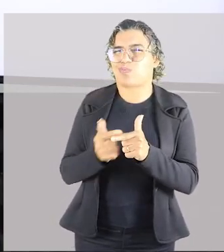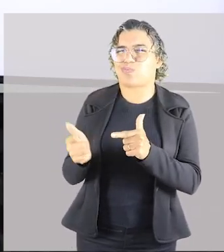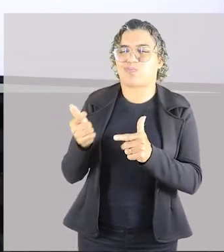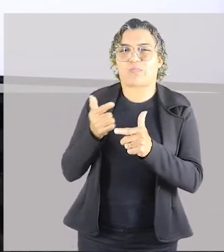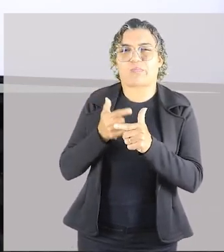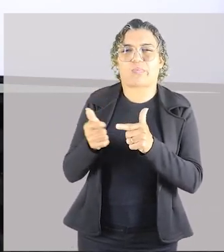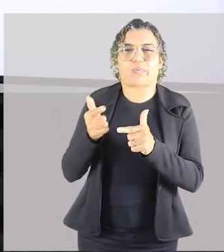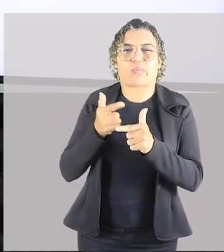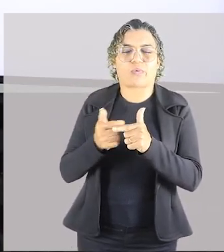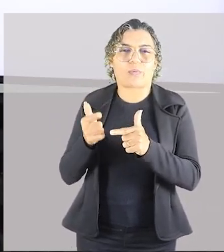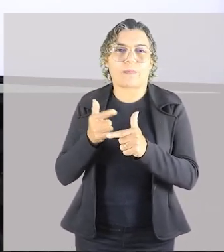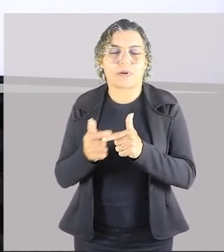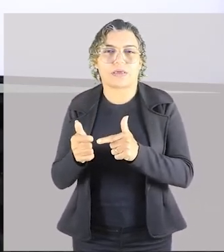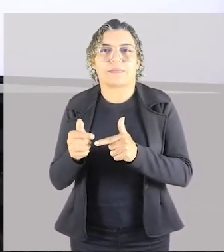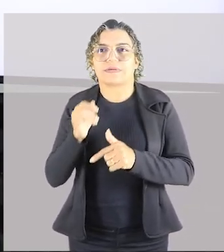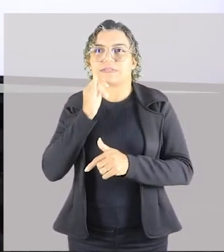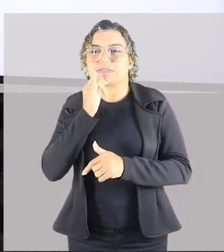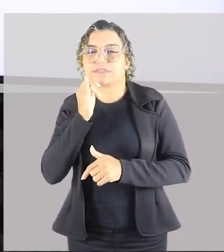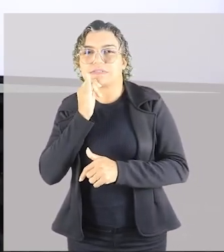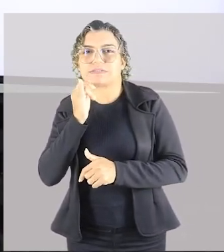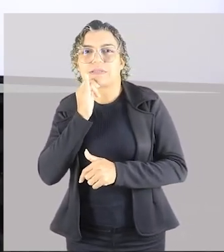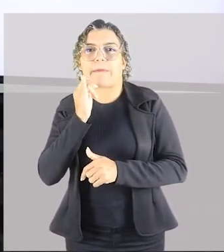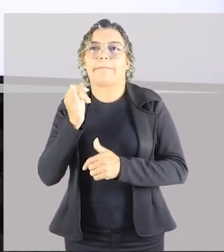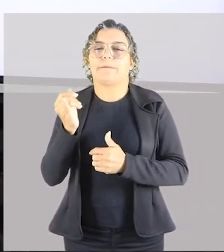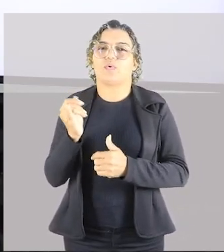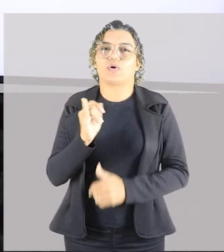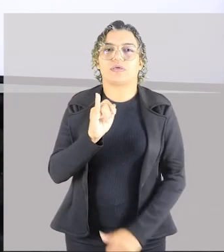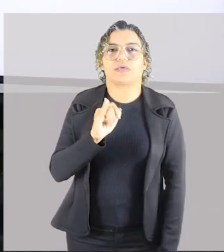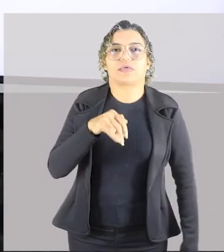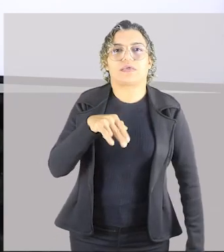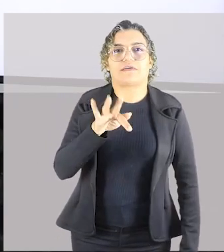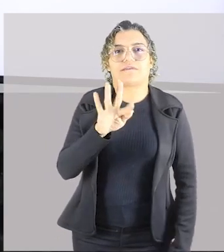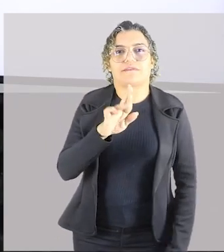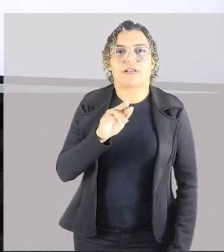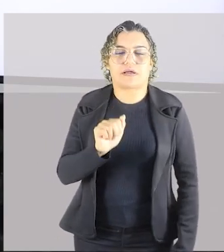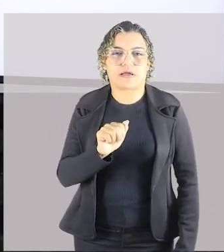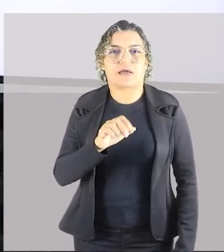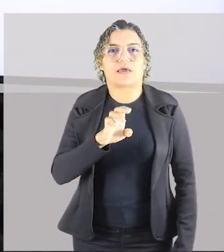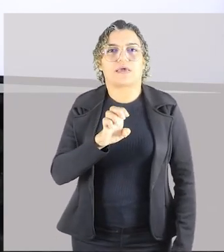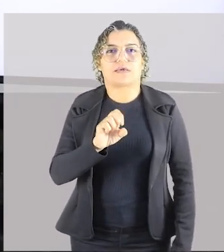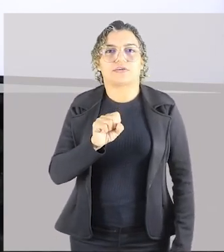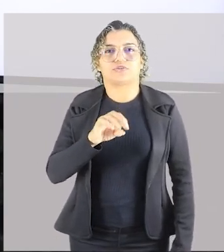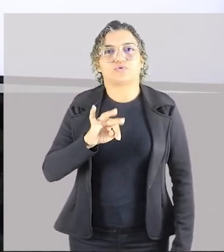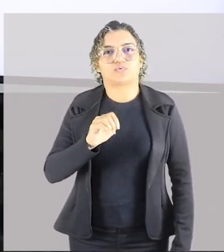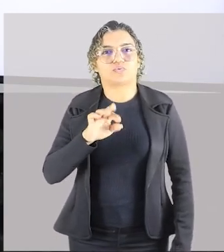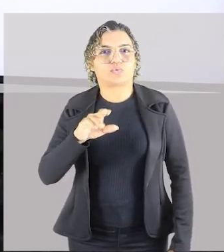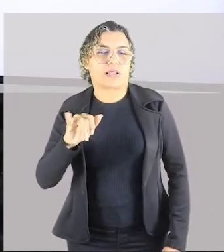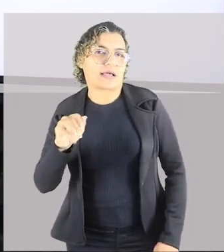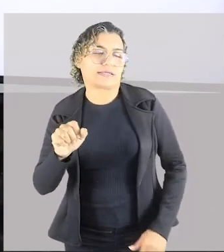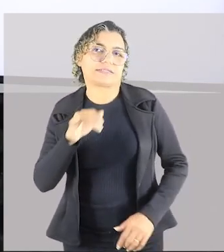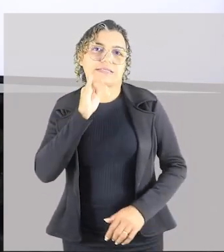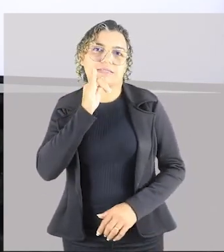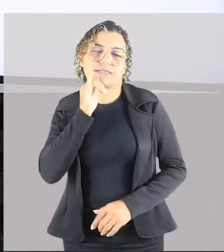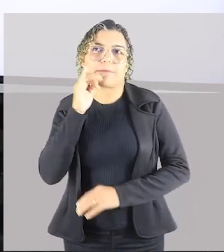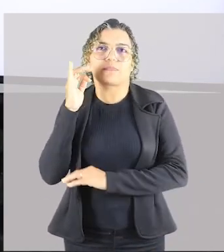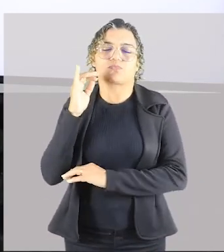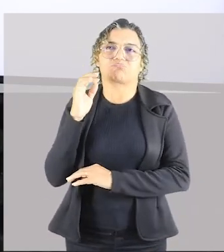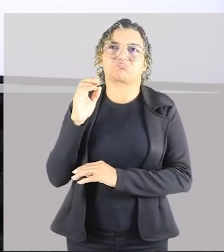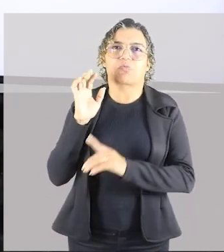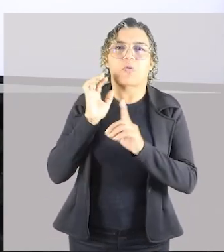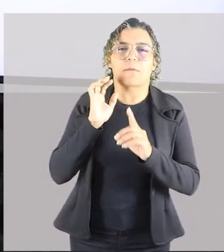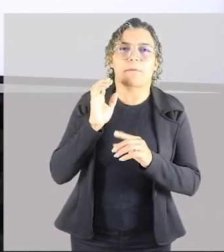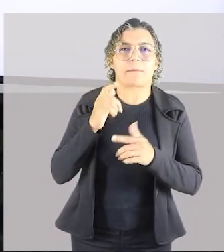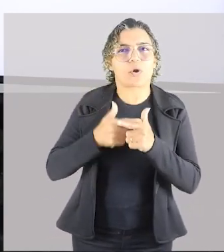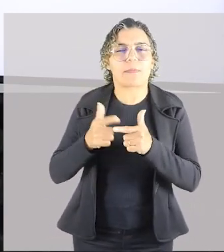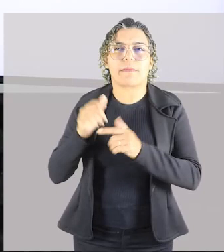problemas infraestruturais que podem estar associados a problemas ambientais,